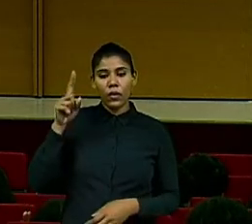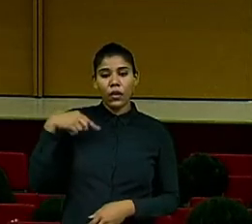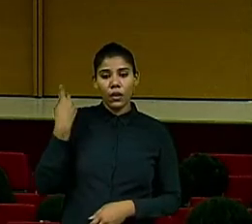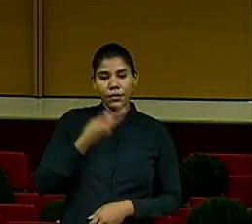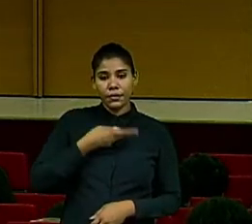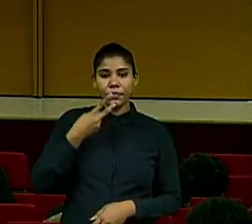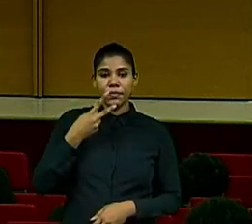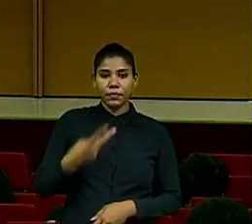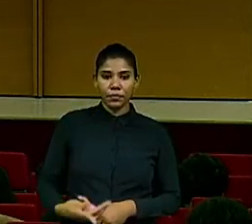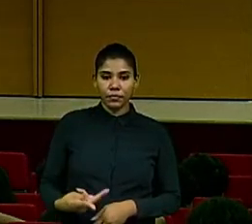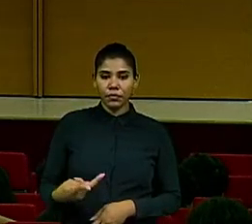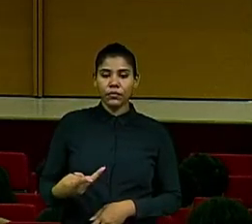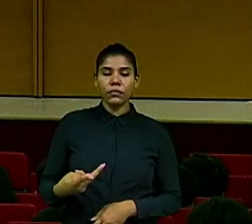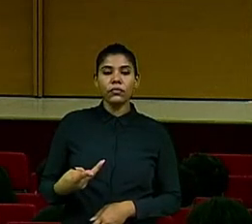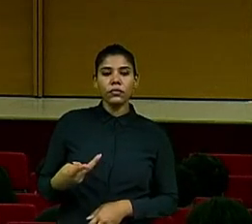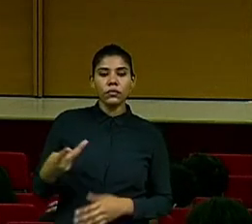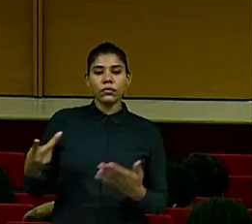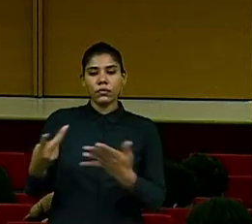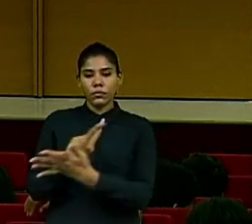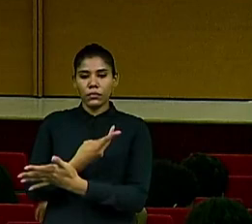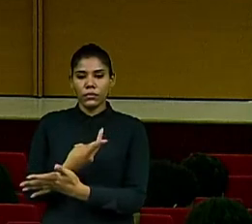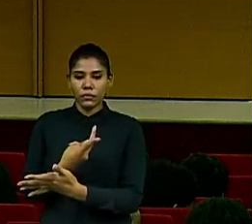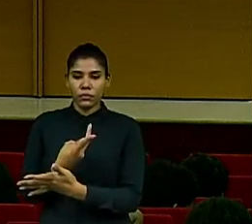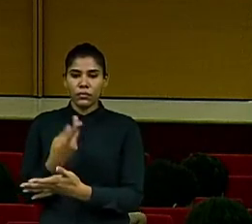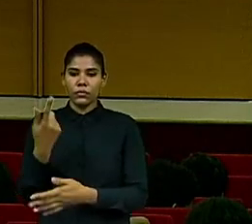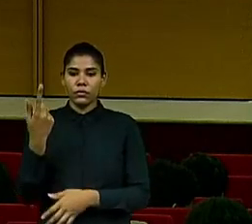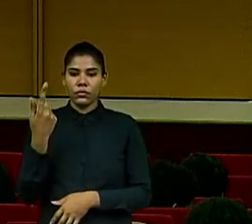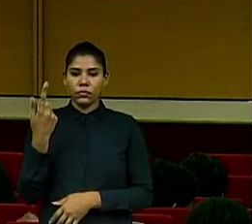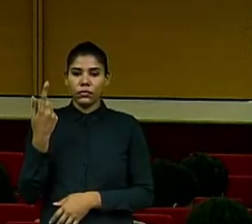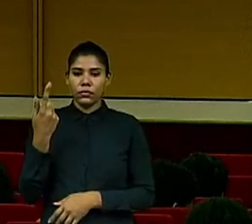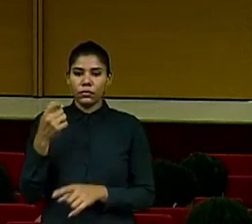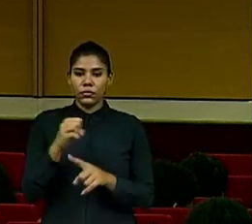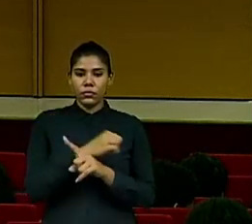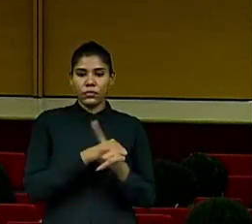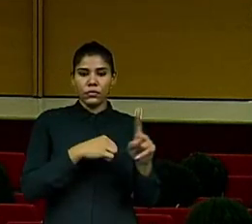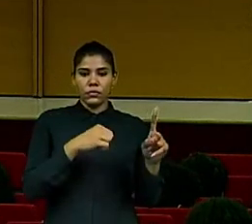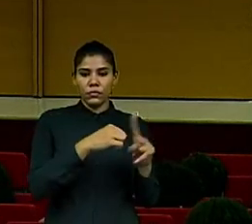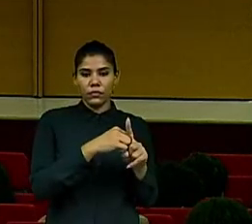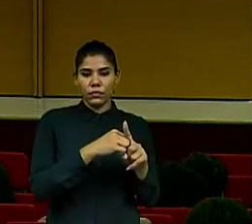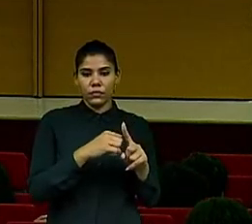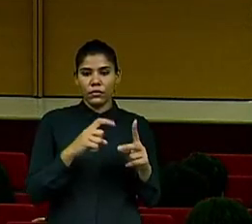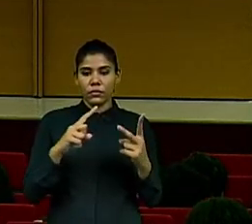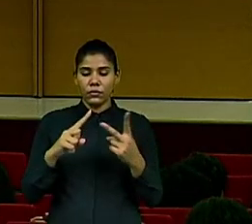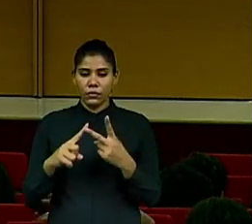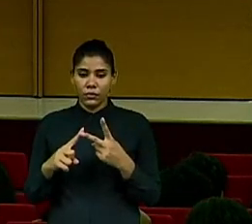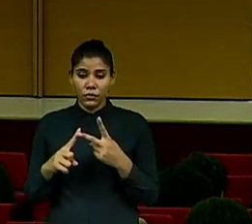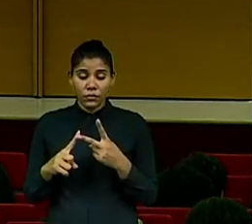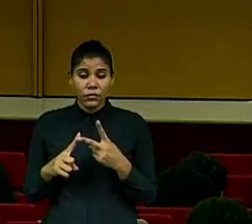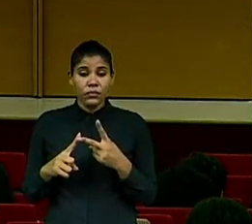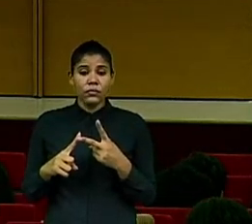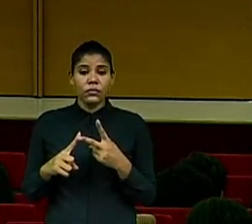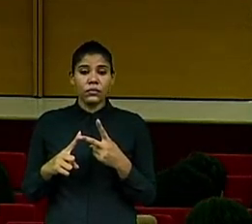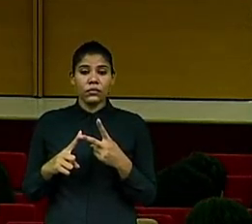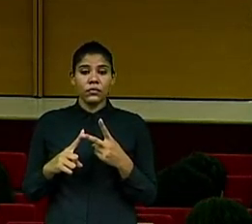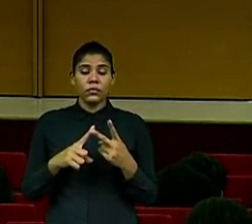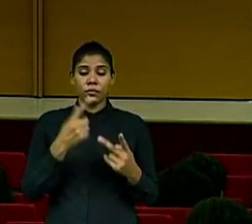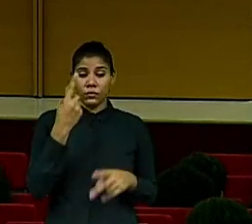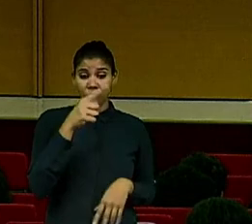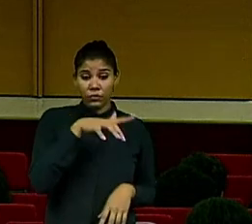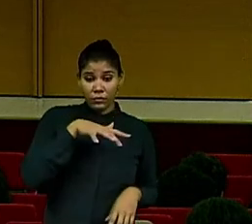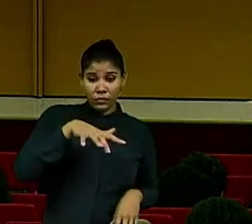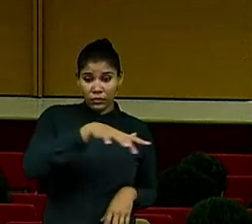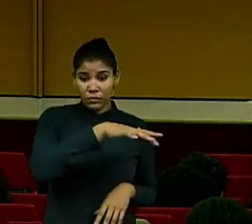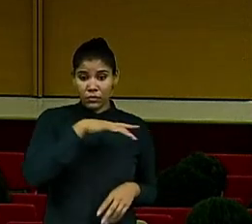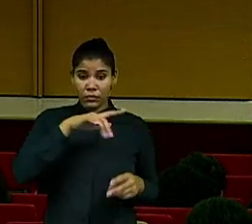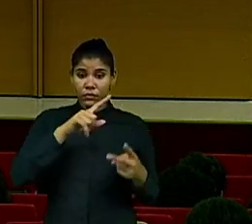pode falar de um fato com uma abordagem é sócio-espacial geográfico Você pode falar de um fato histórico A partir das transformações